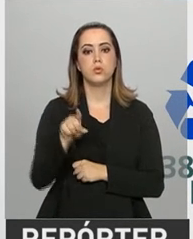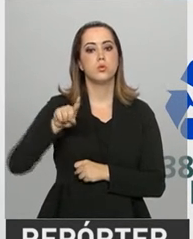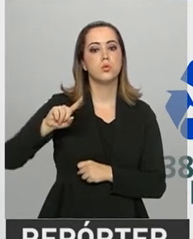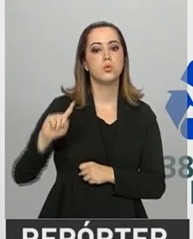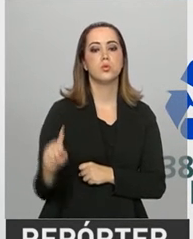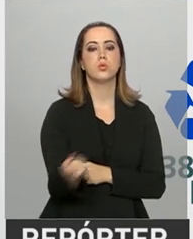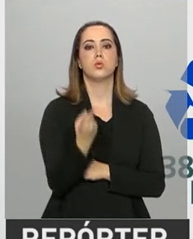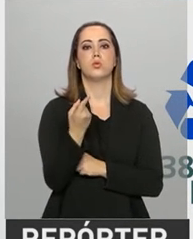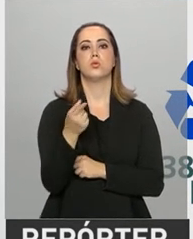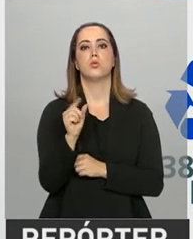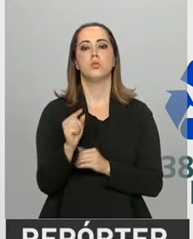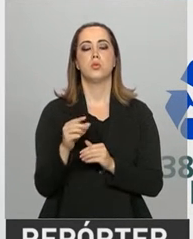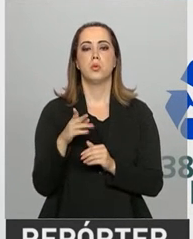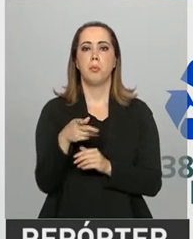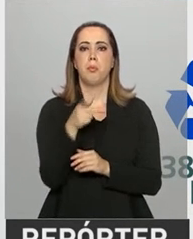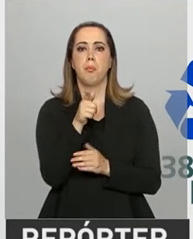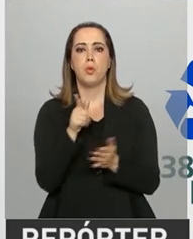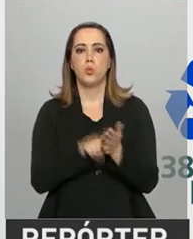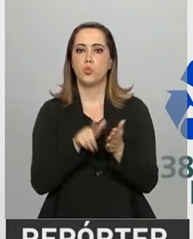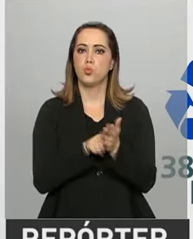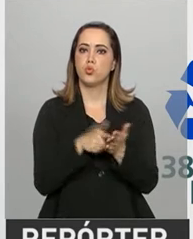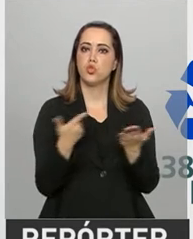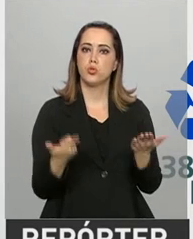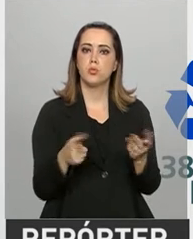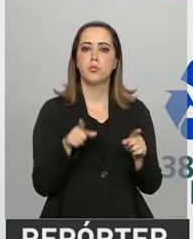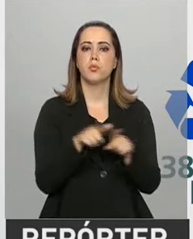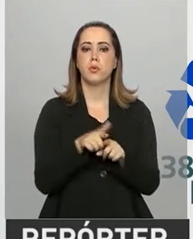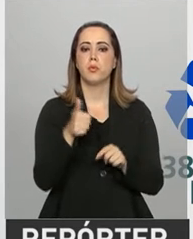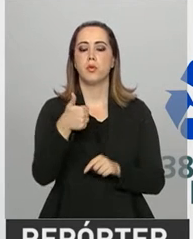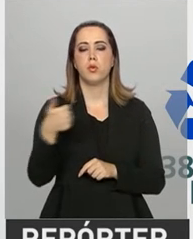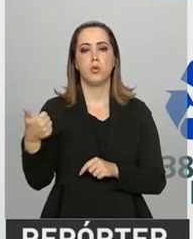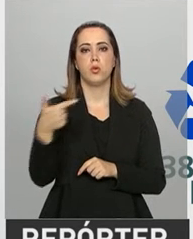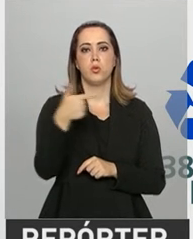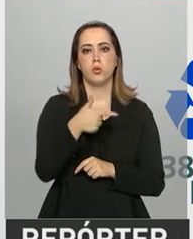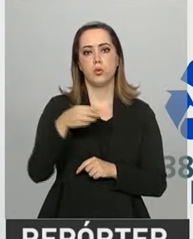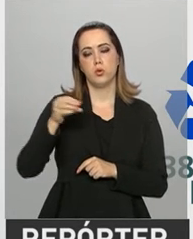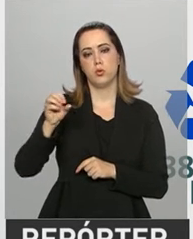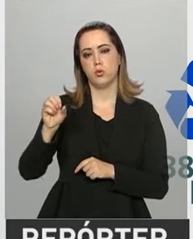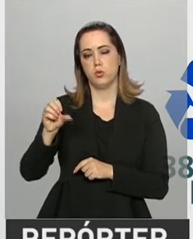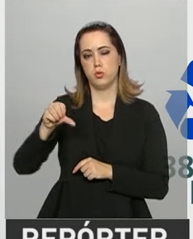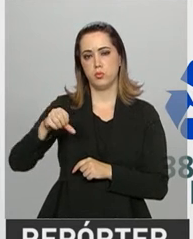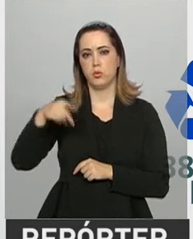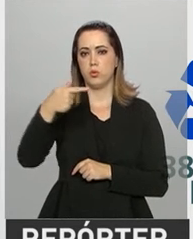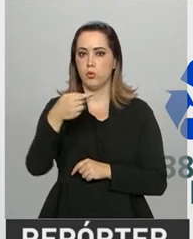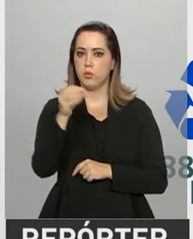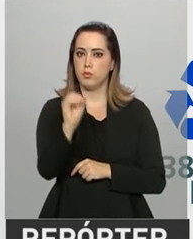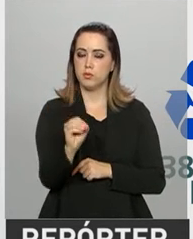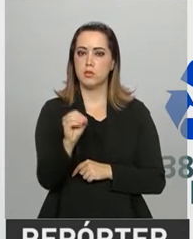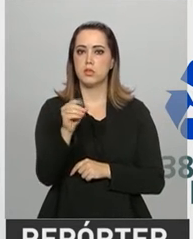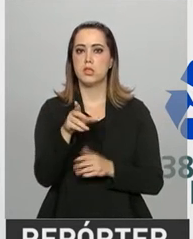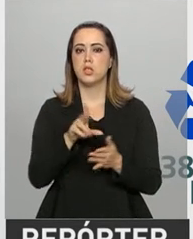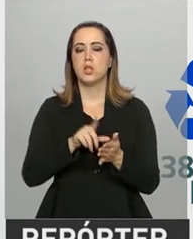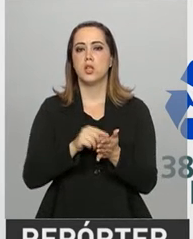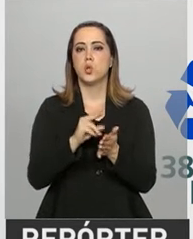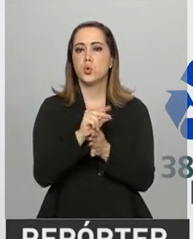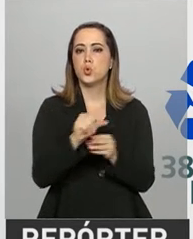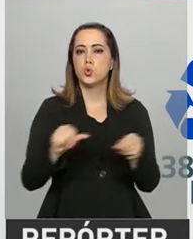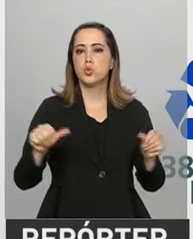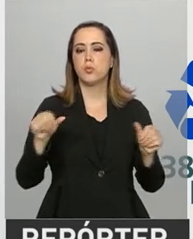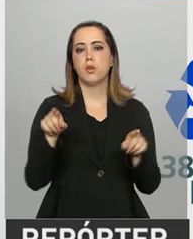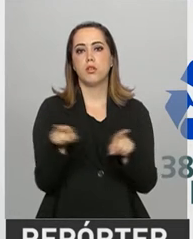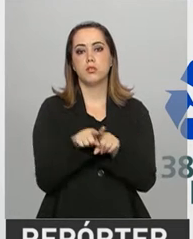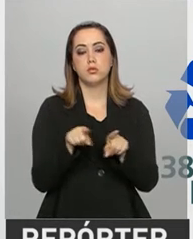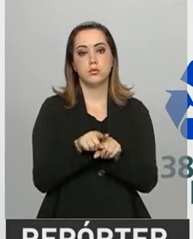870 quilos de papelão 12 mil novecentos e setenta quilos de plástico quatro mil trezentos